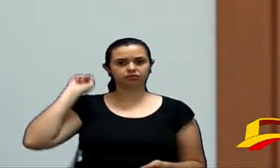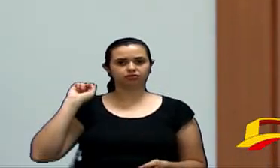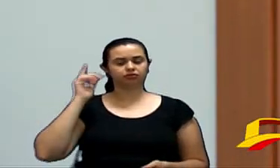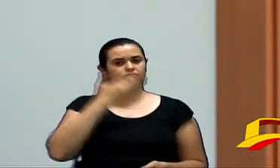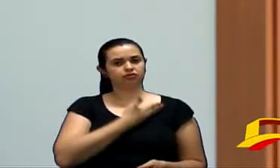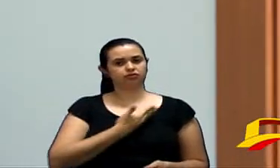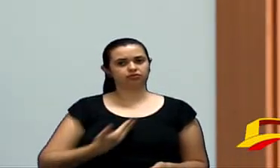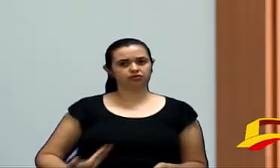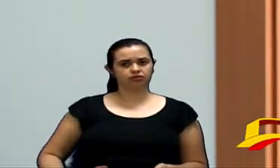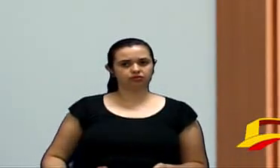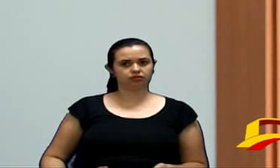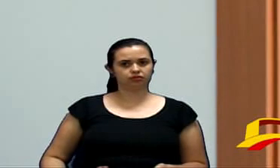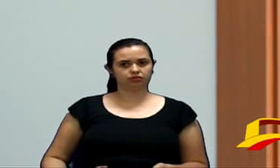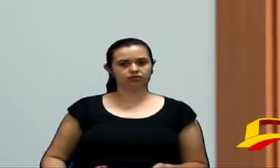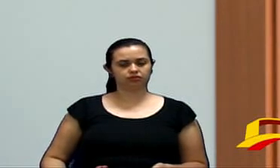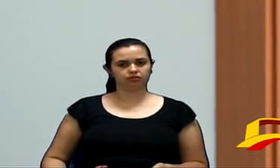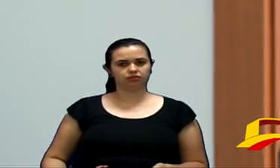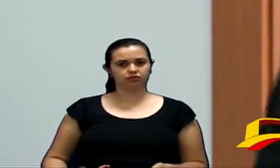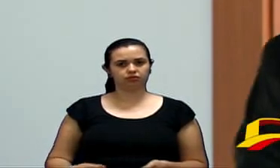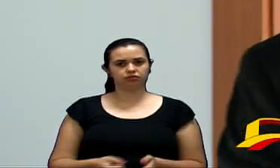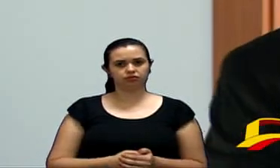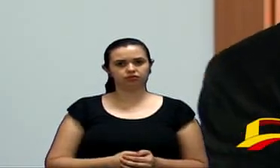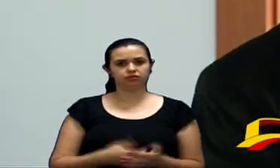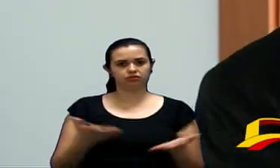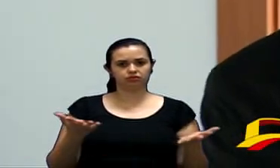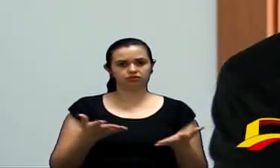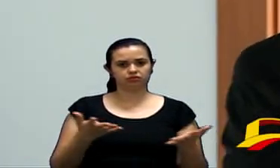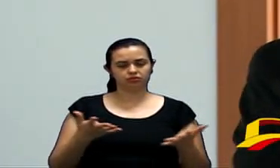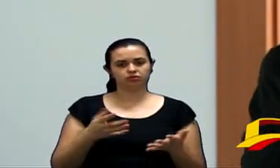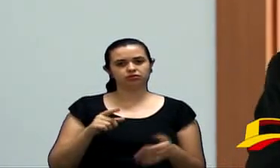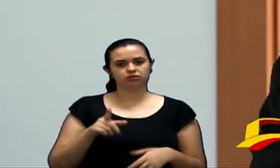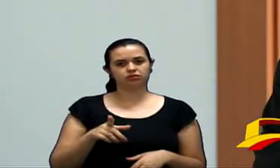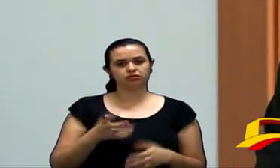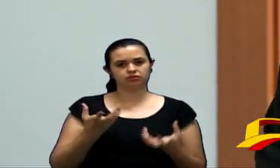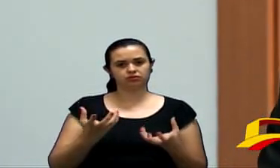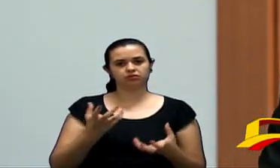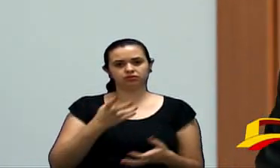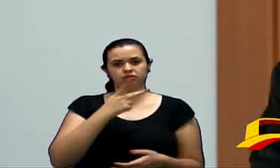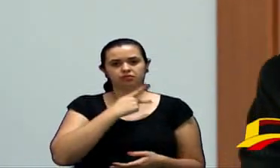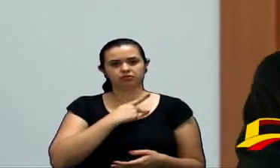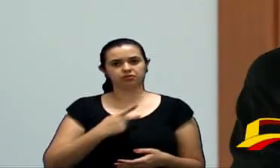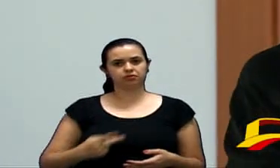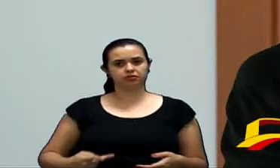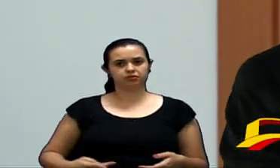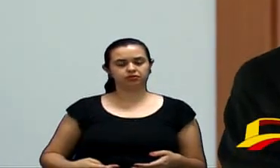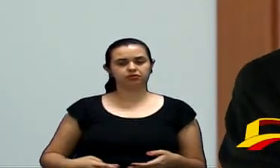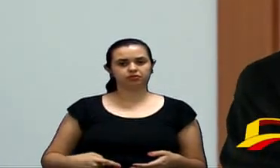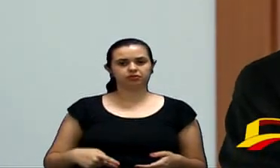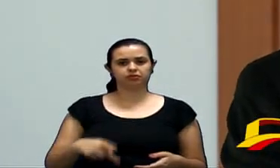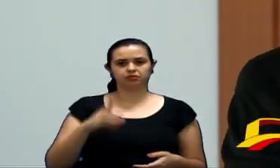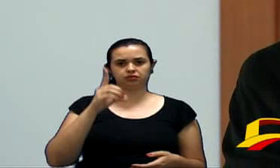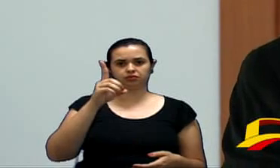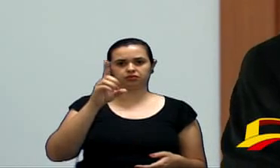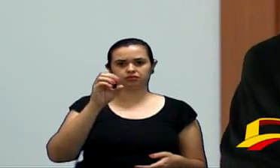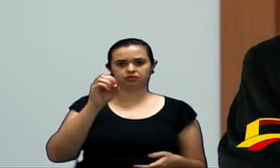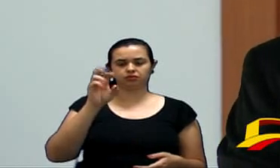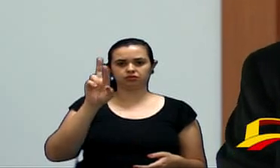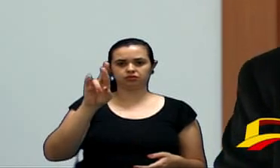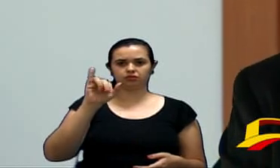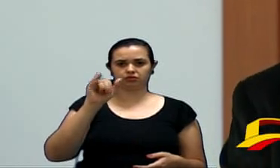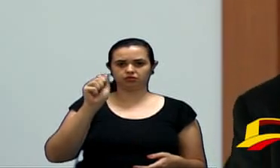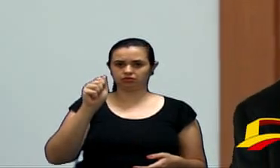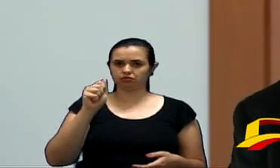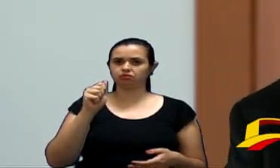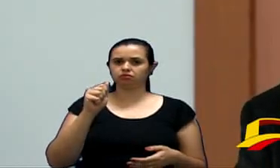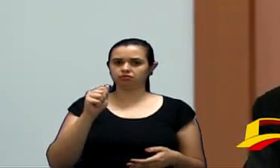agora se candidato a presidente, o João Dória, ele prometeu que daria melhores condições à polícia. Acredito eu